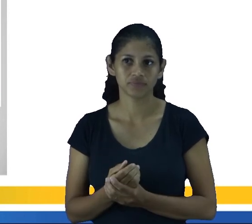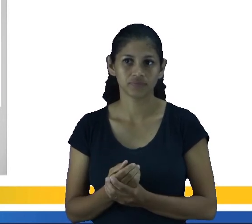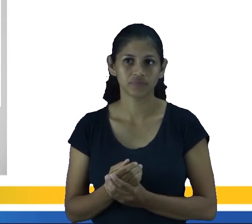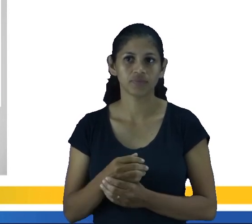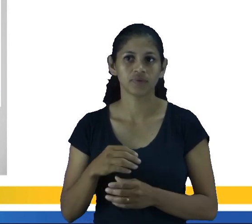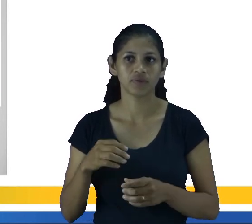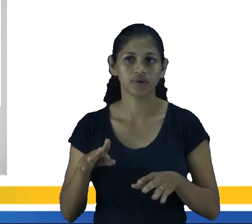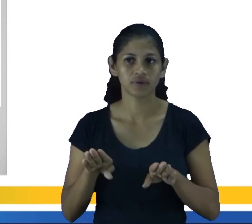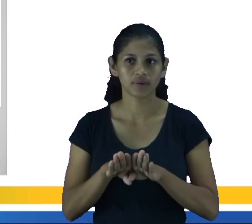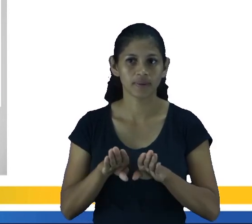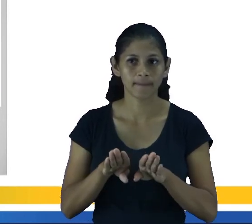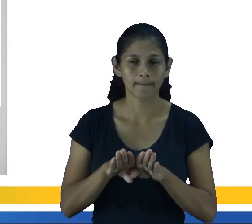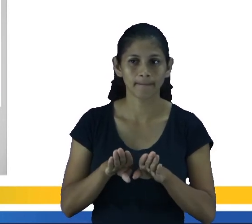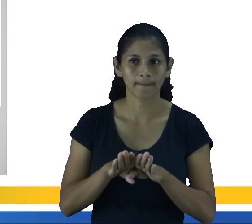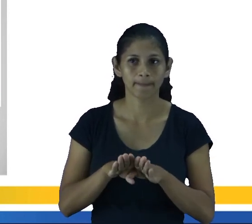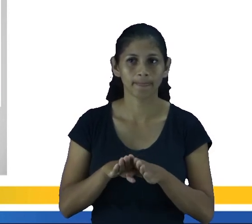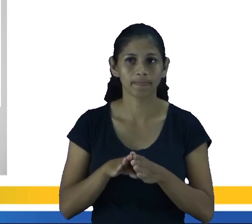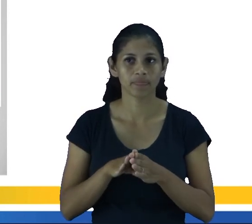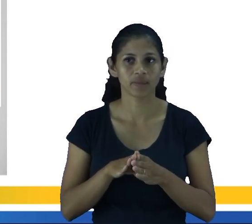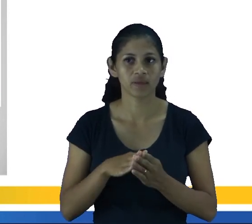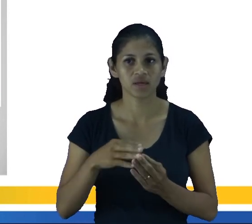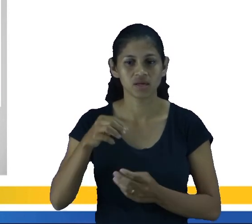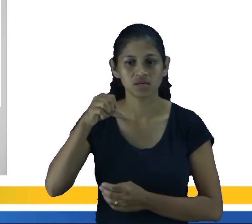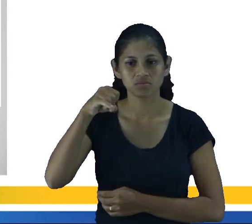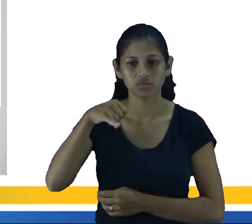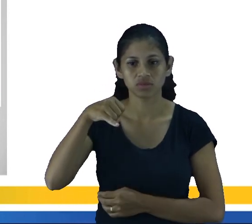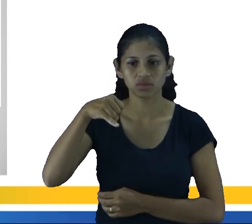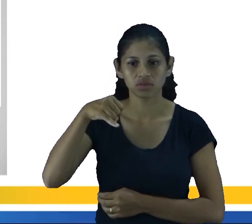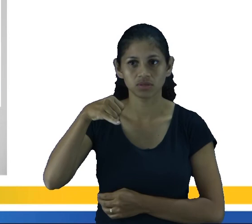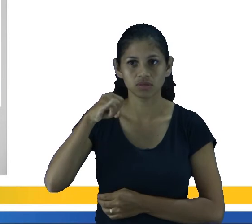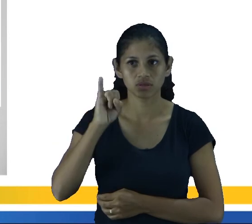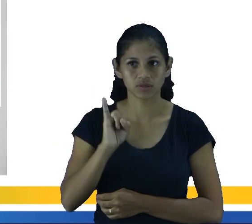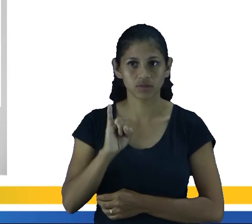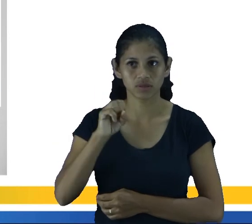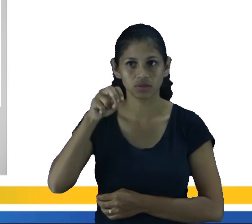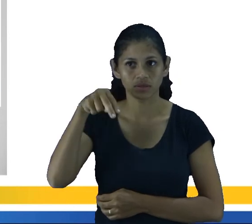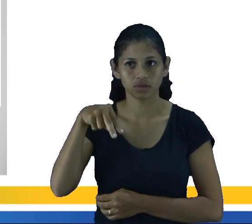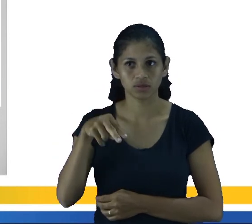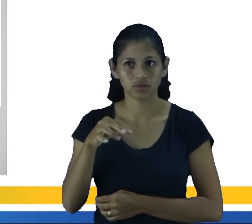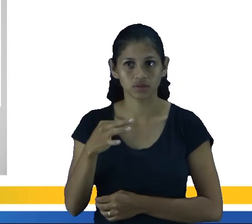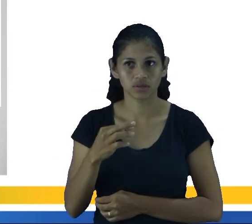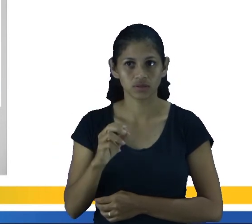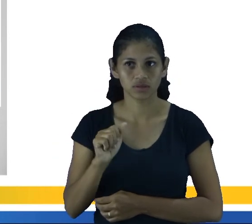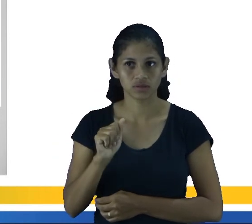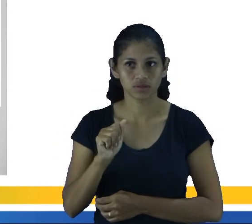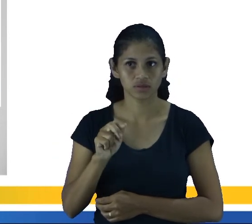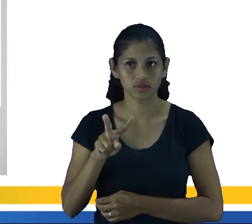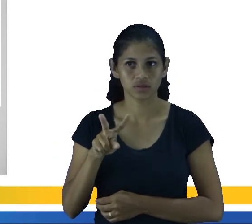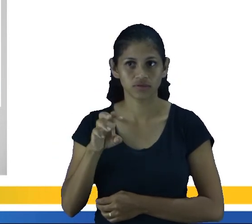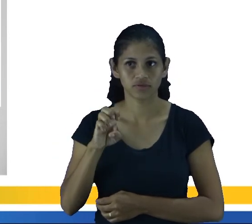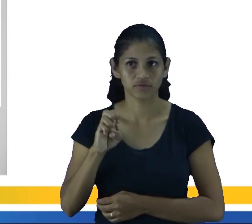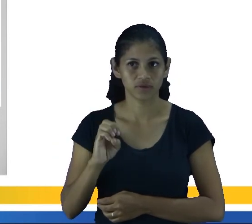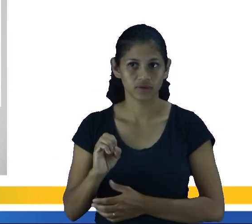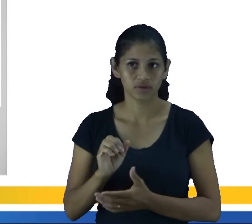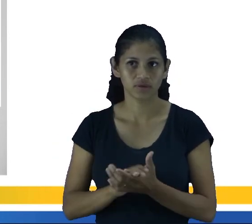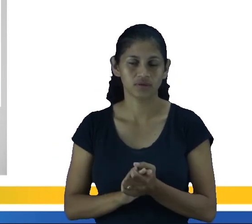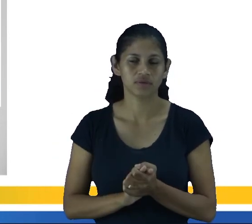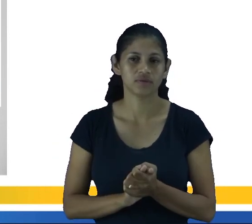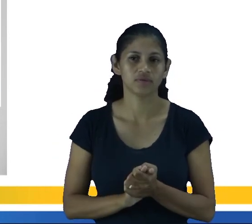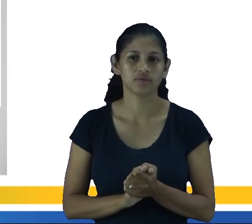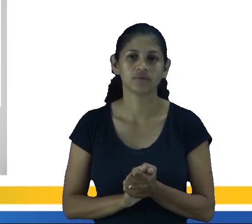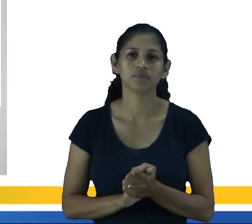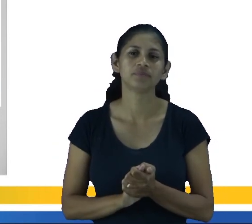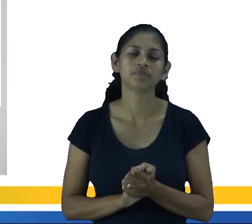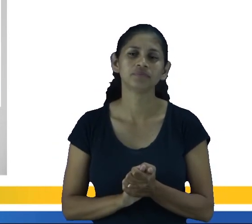são voláteis, né, é o H2CO3, né, que vai formar H2O, e aqui o CO2, que é